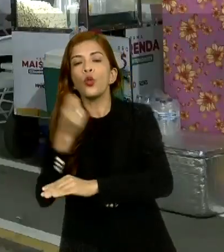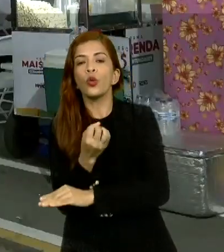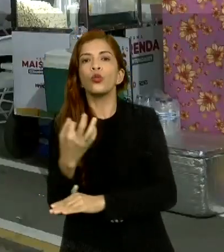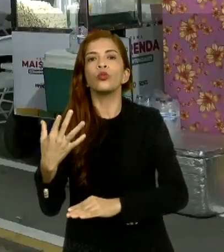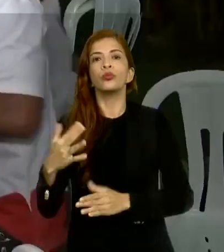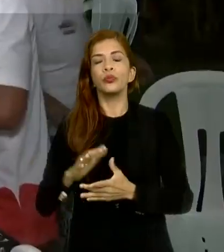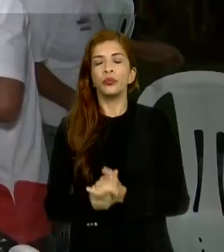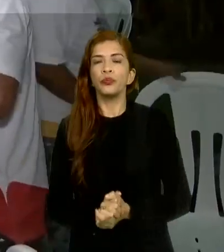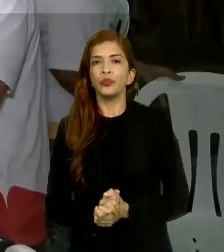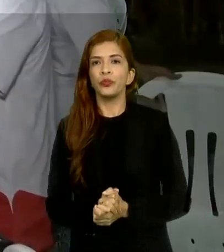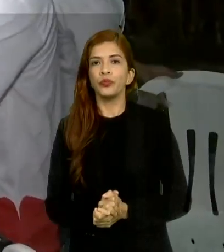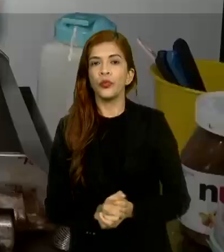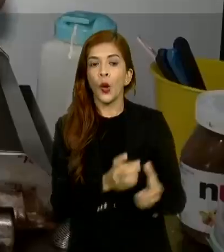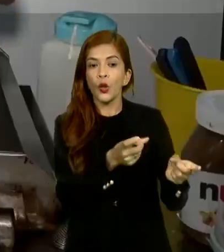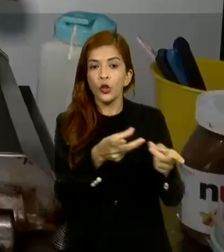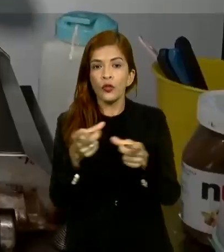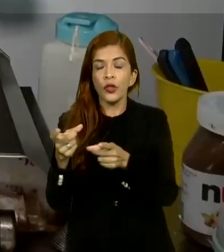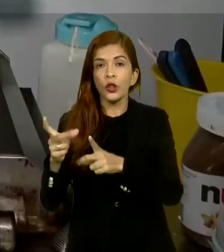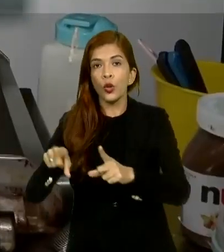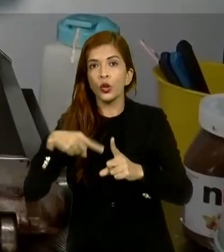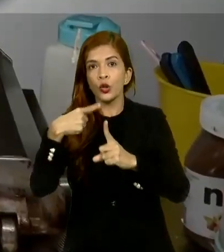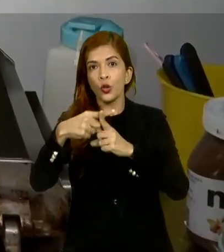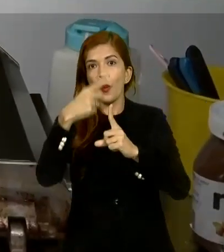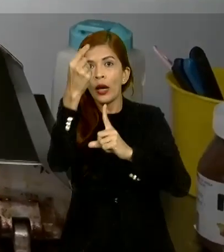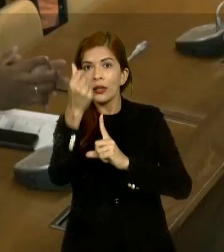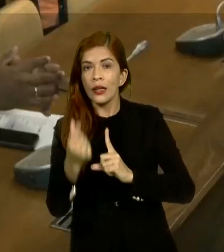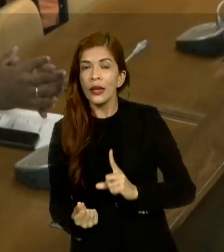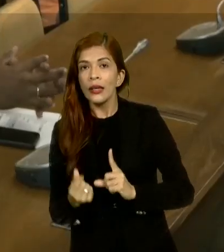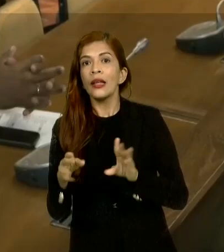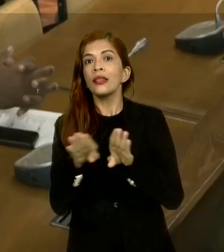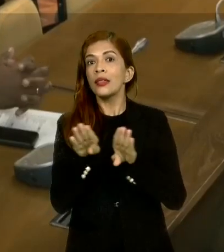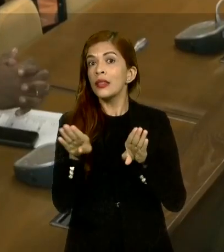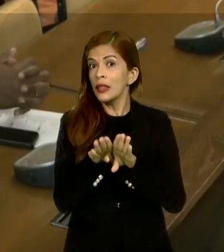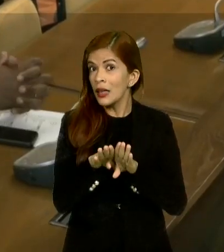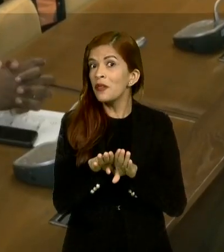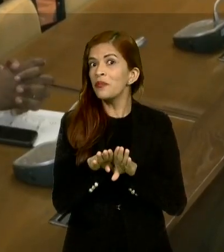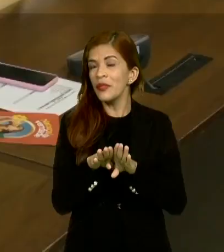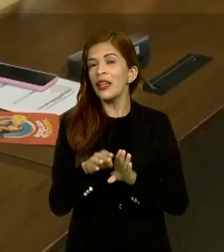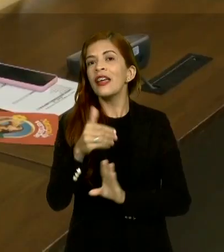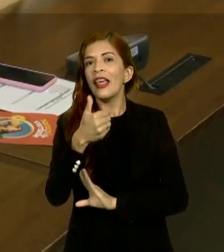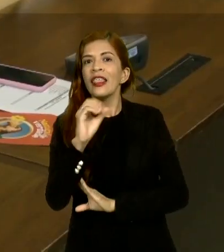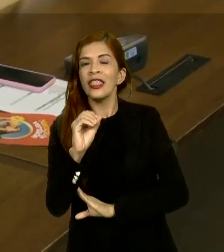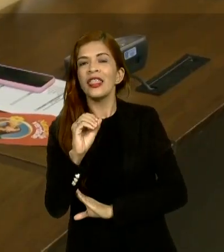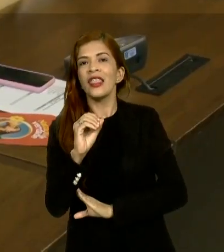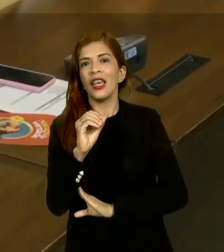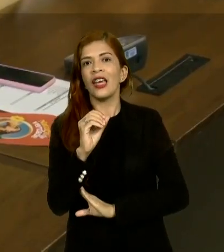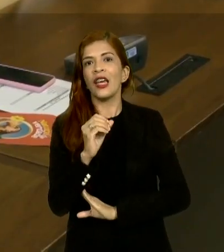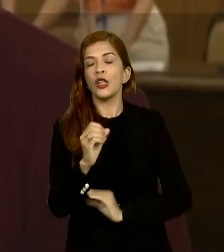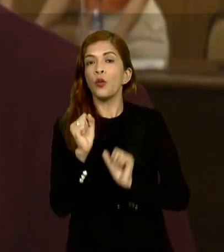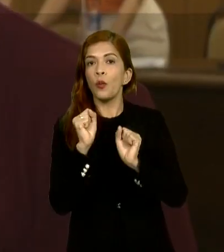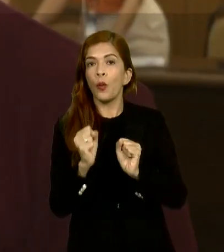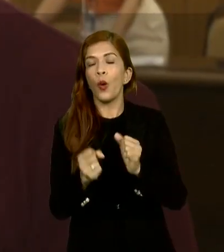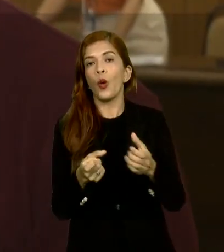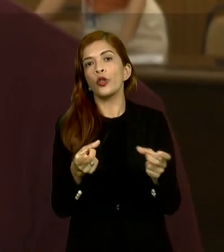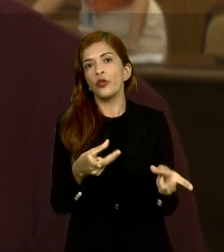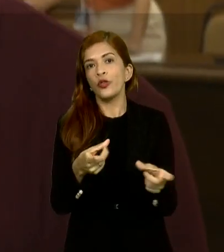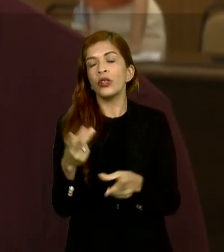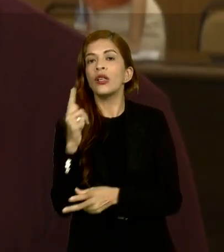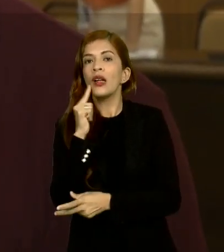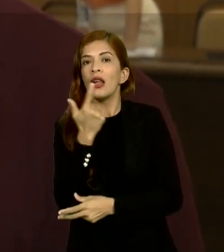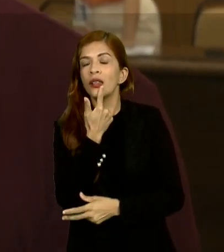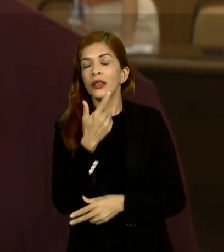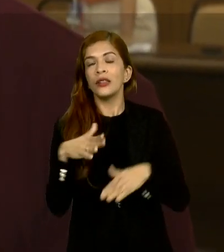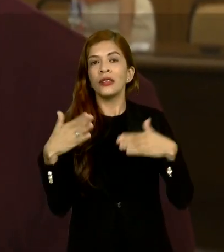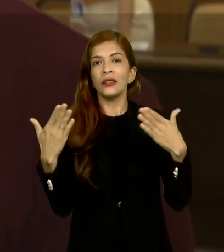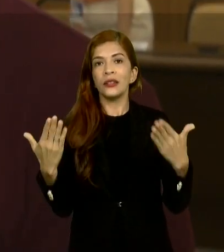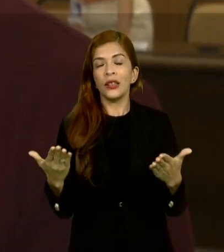Os vendedores do programa Mais Renda também vão participar do evento. 10 carrinhos poderão comercializar lanches no Arraial. A gente está trazendo mais uma